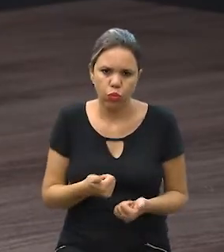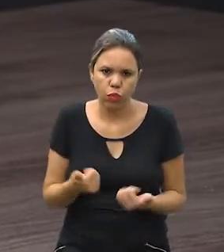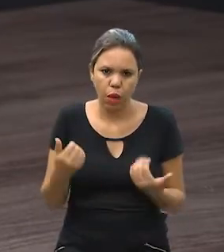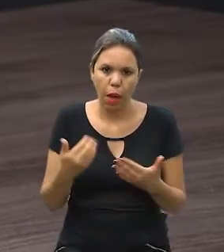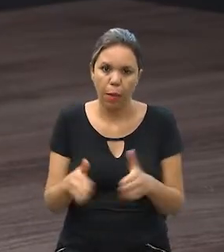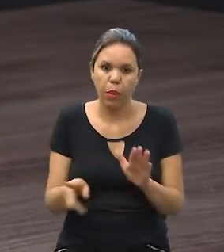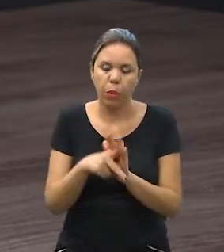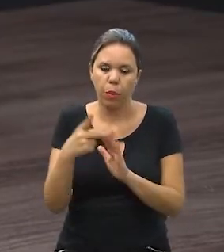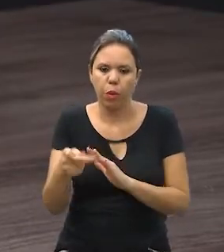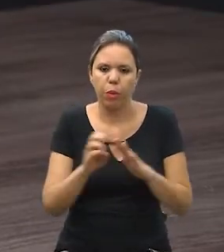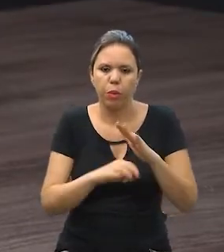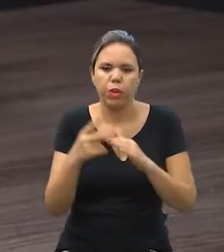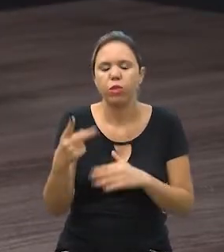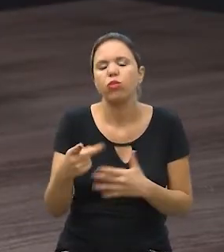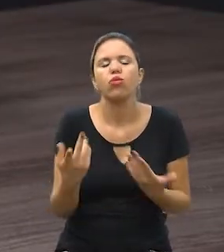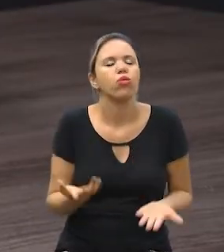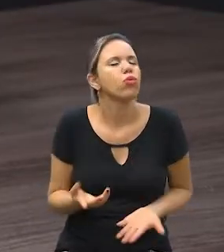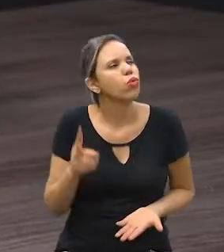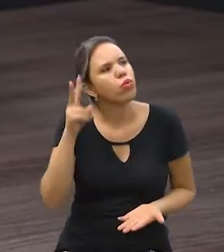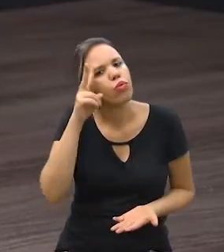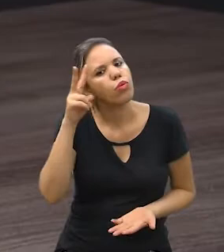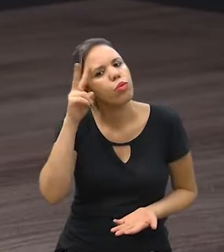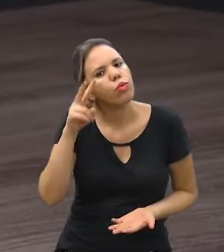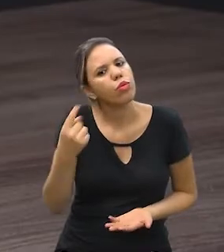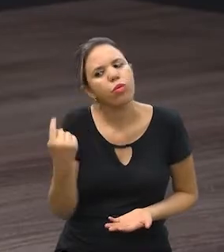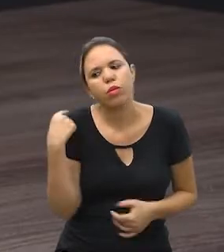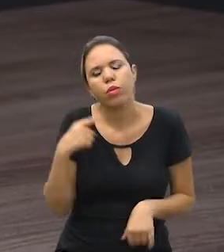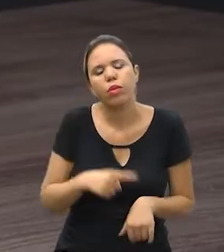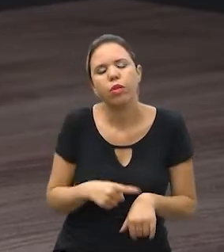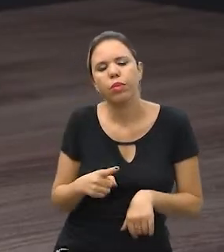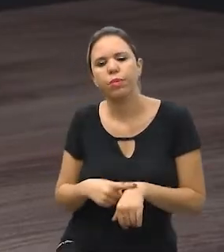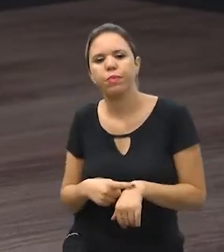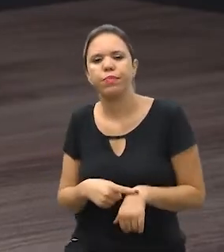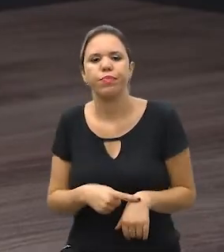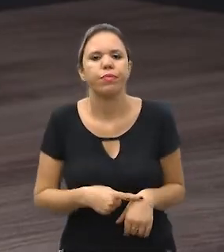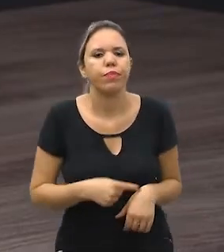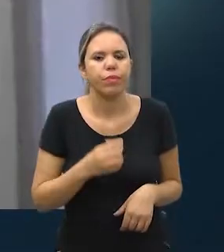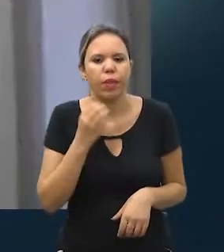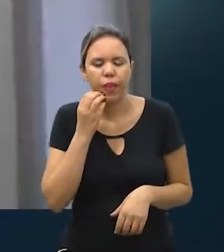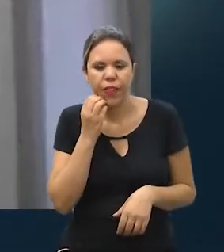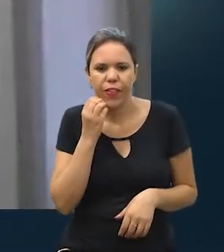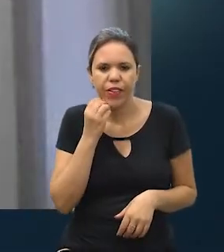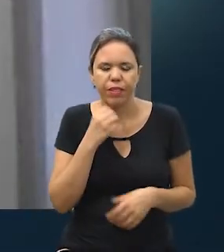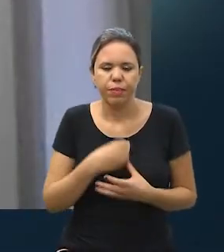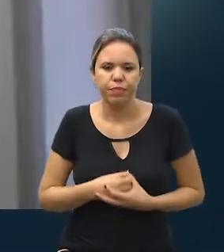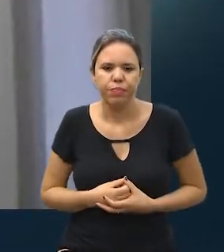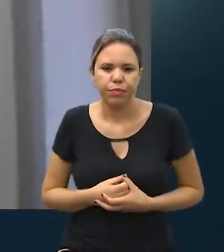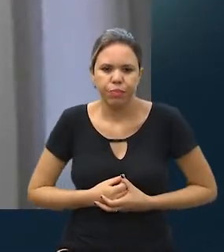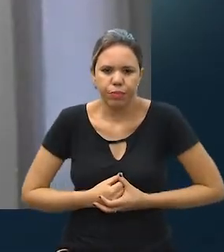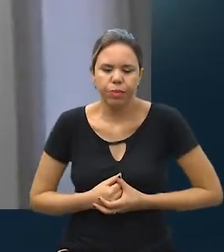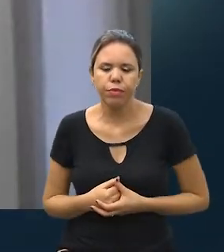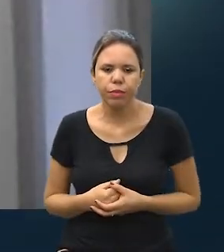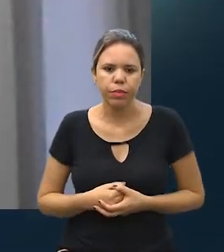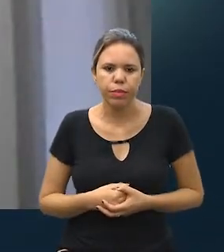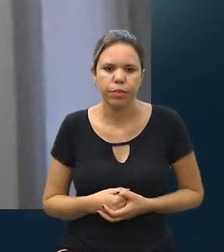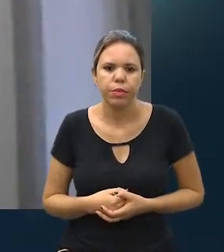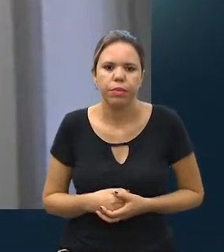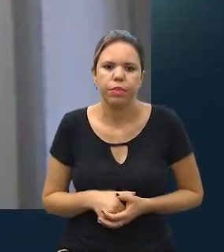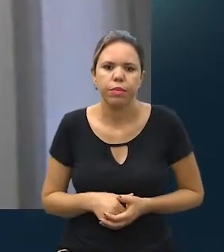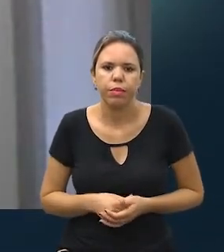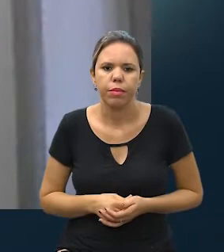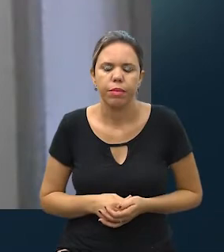abriu o seu próprio negócio, mas vamos lembrar um pouquinho daquele momento. Ai, bom,